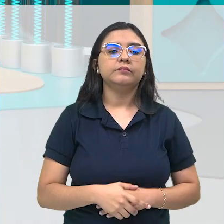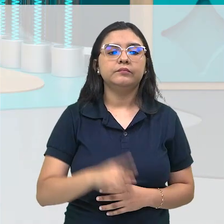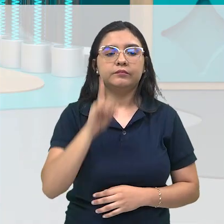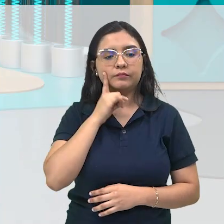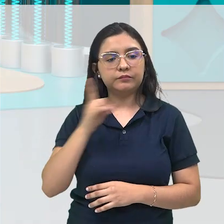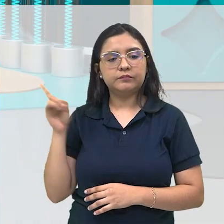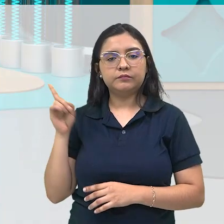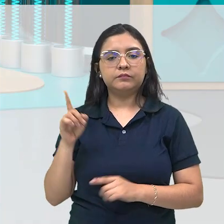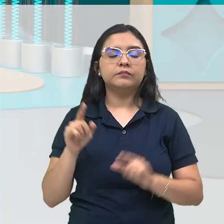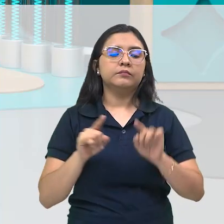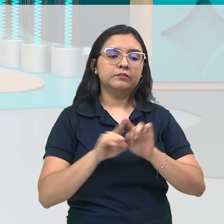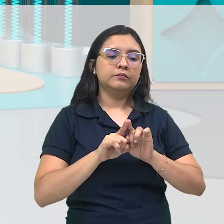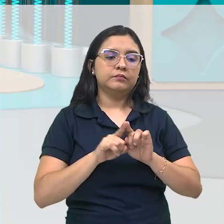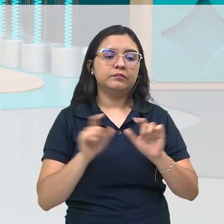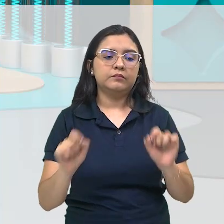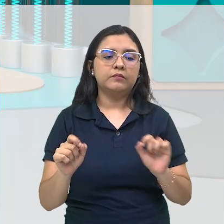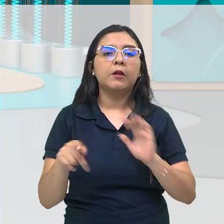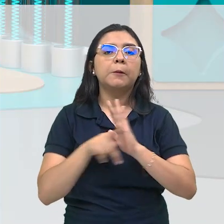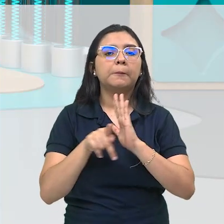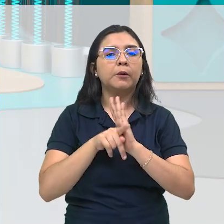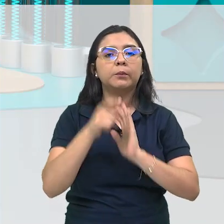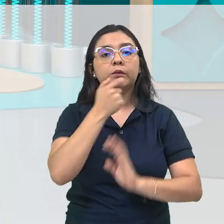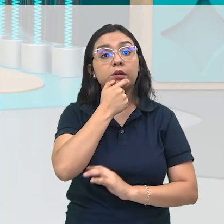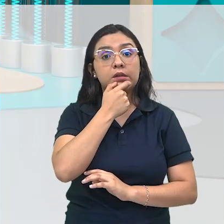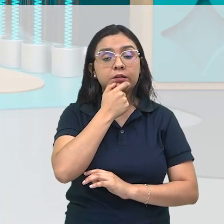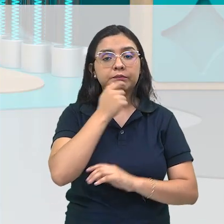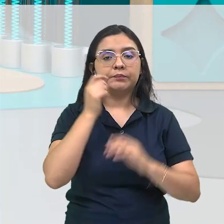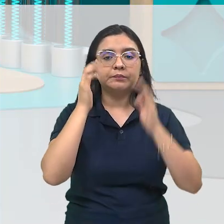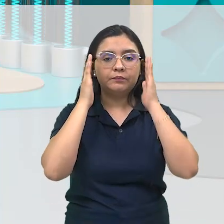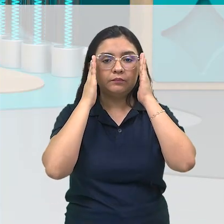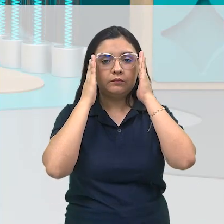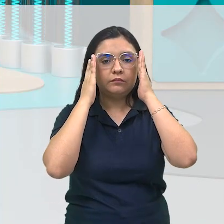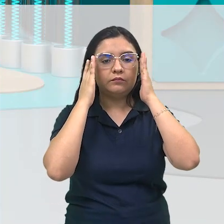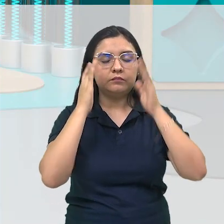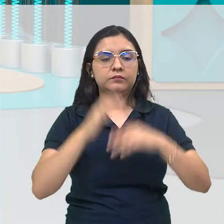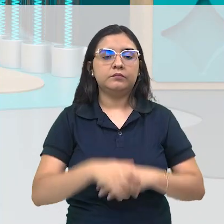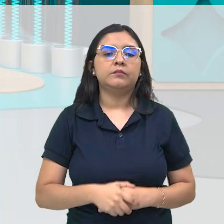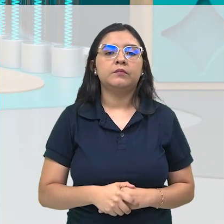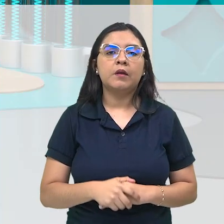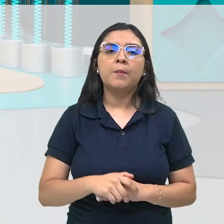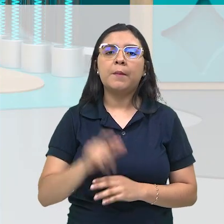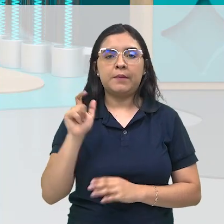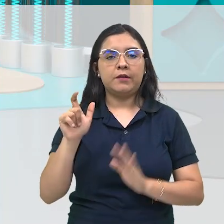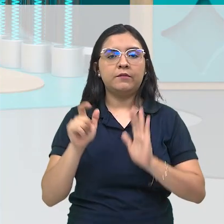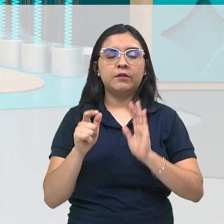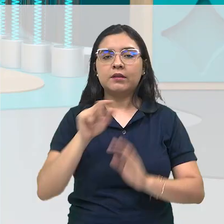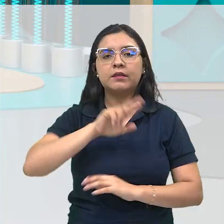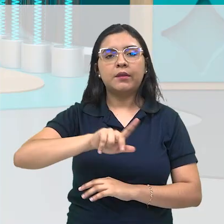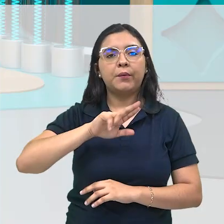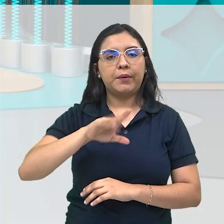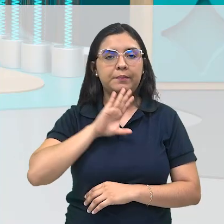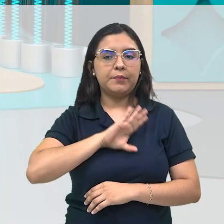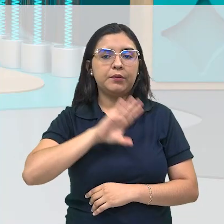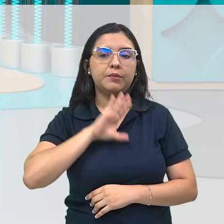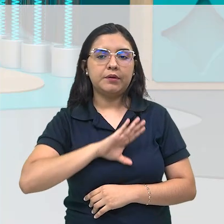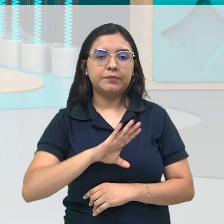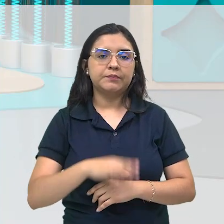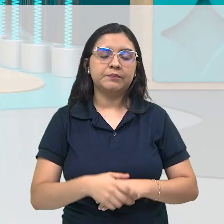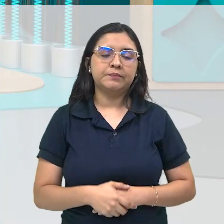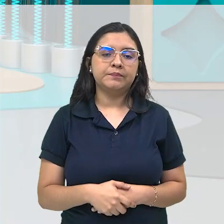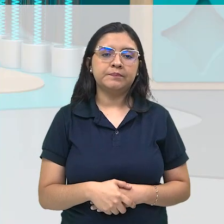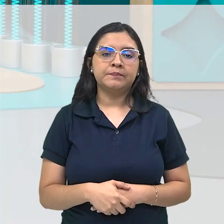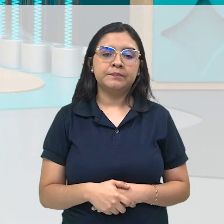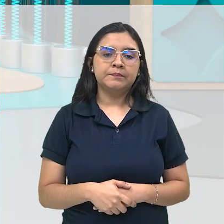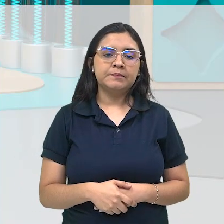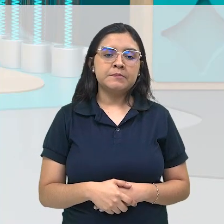né? Mas não é assim que a gente lê, tá bom? Não é no português, é uma palavra inglesa. Home run.